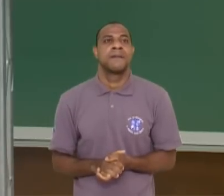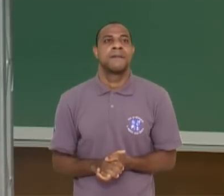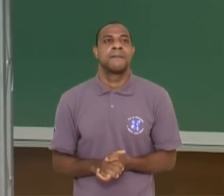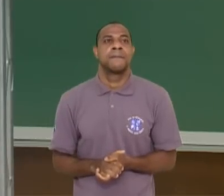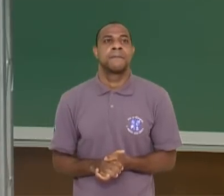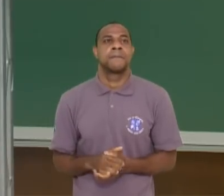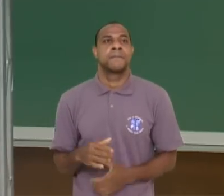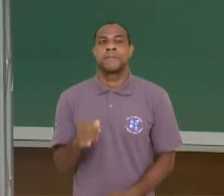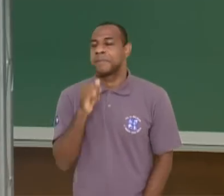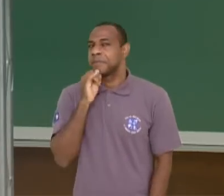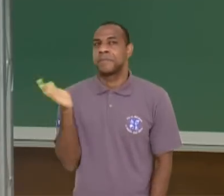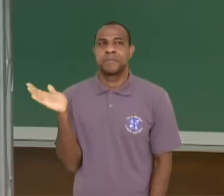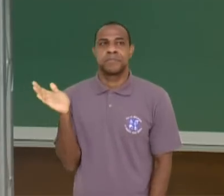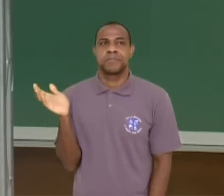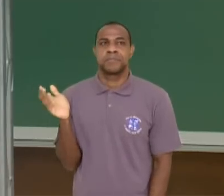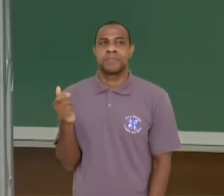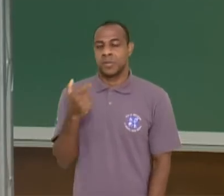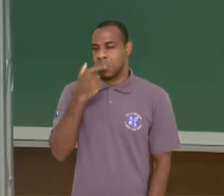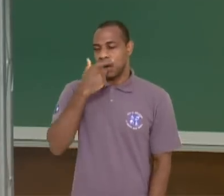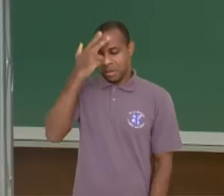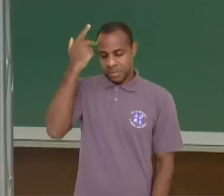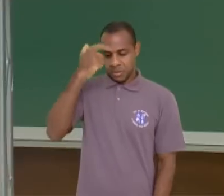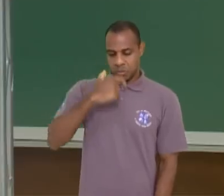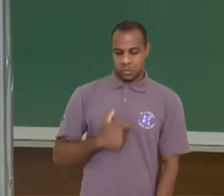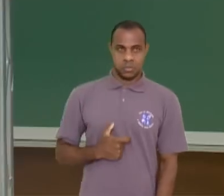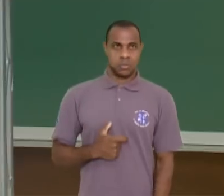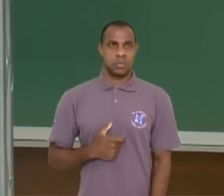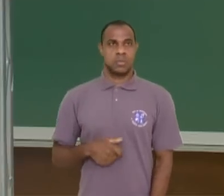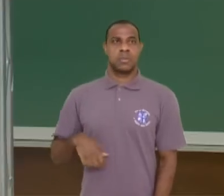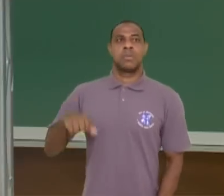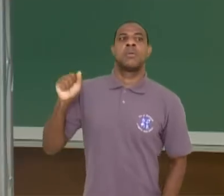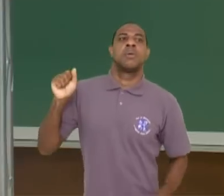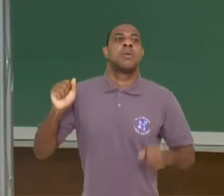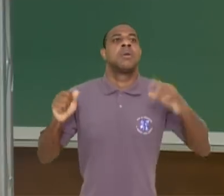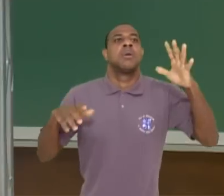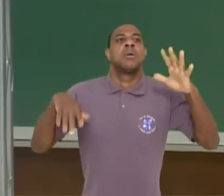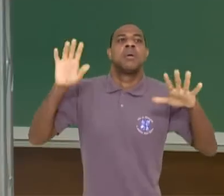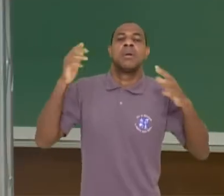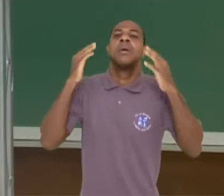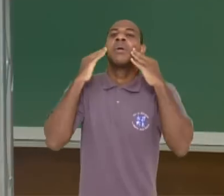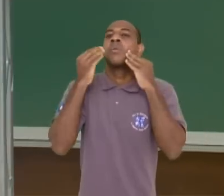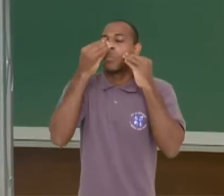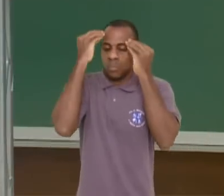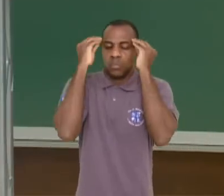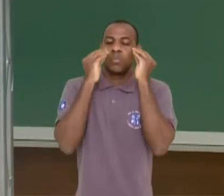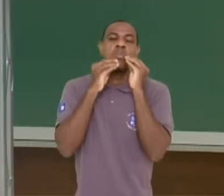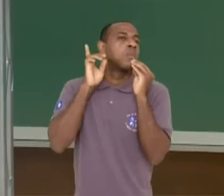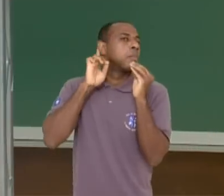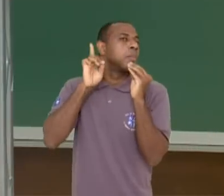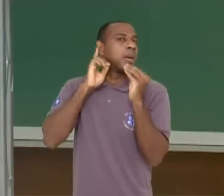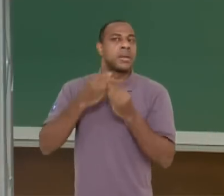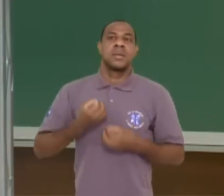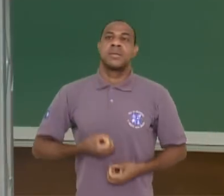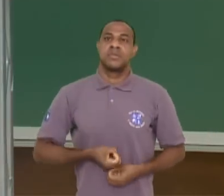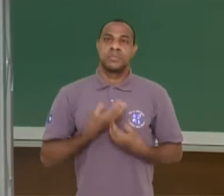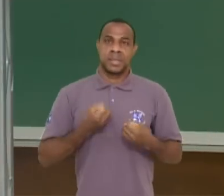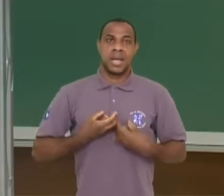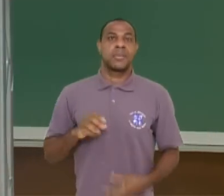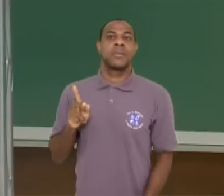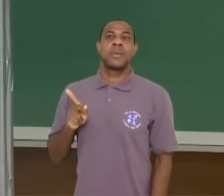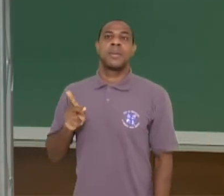O mímico, que é a pessoa que está retratando aqui, geralmente lá, sua maquiagem branca, então inspirado no